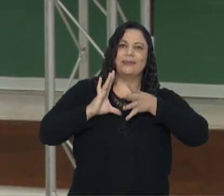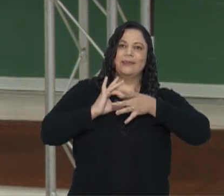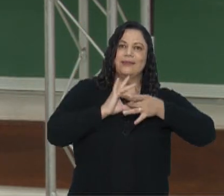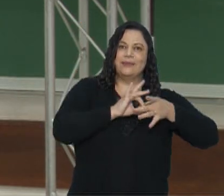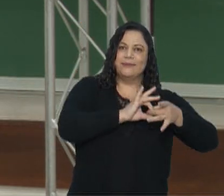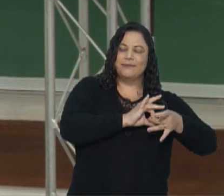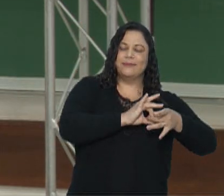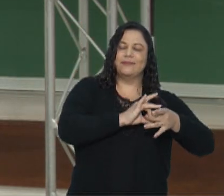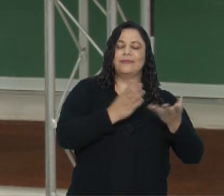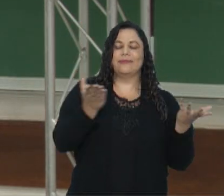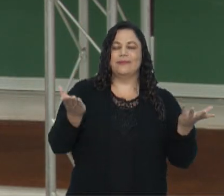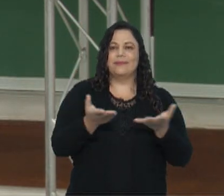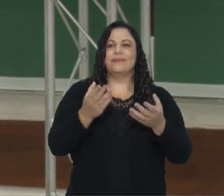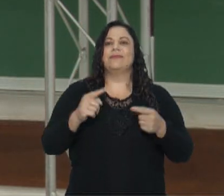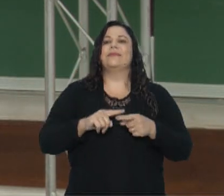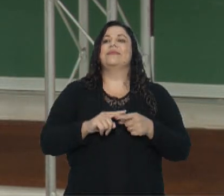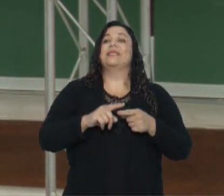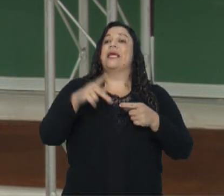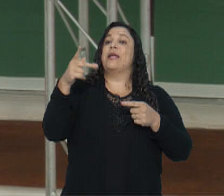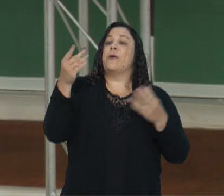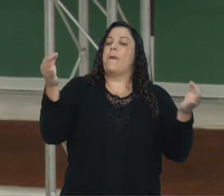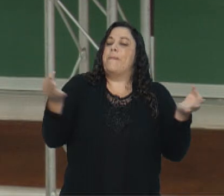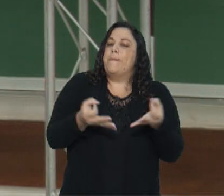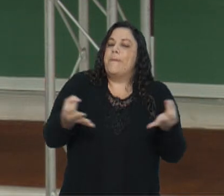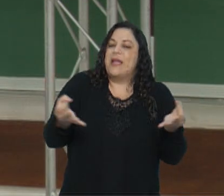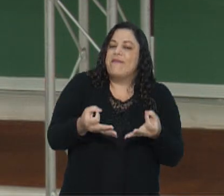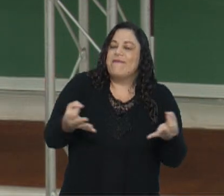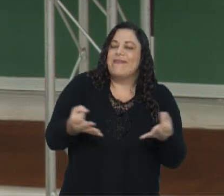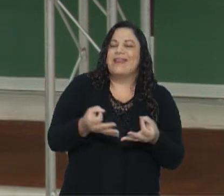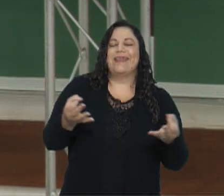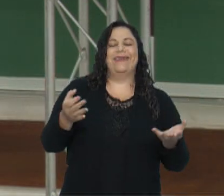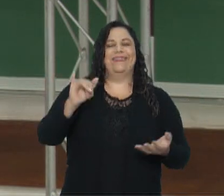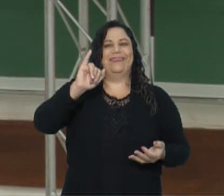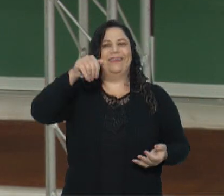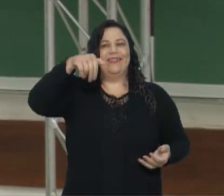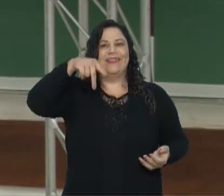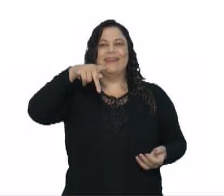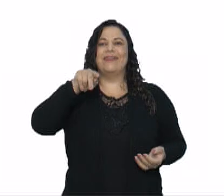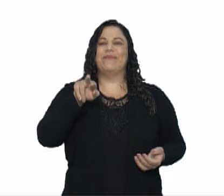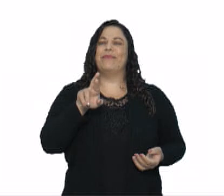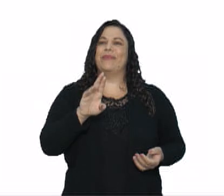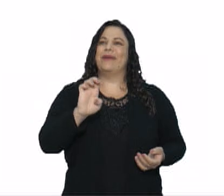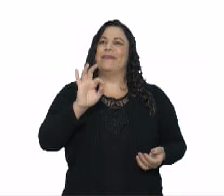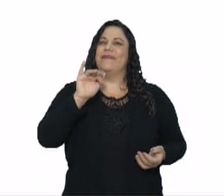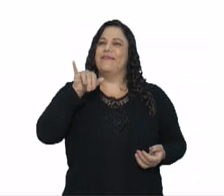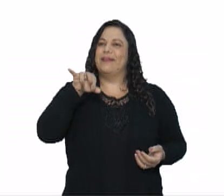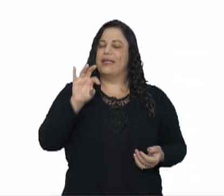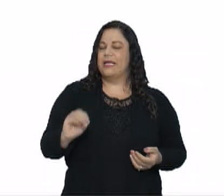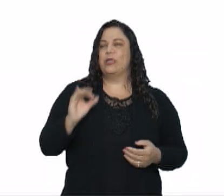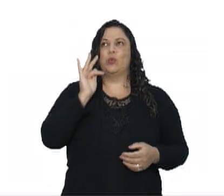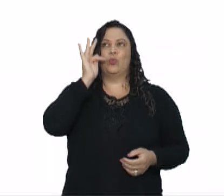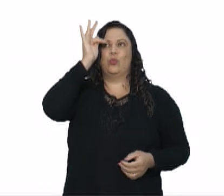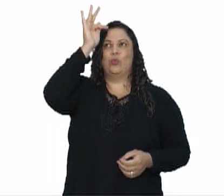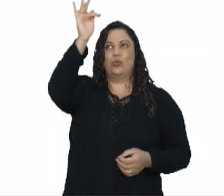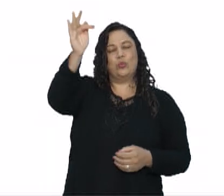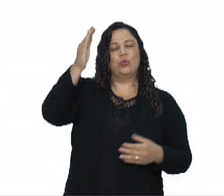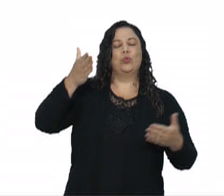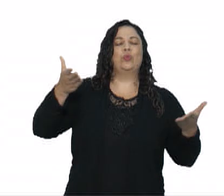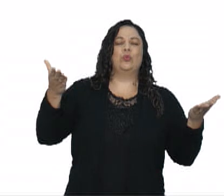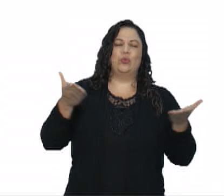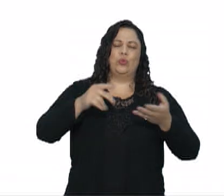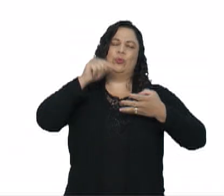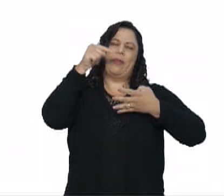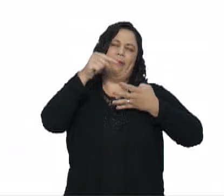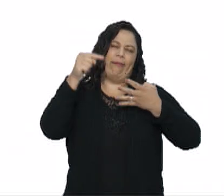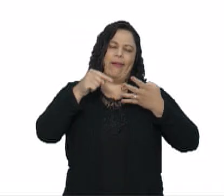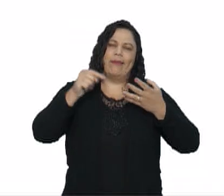pretérito perfeito, imperfeito, mais que perfeito, o futuro do pretérito, né?